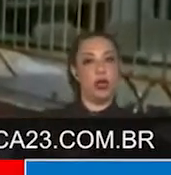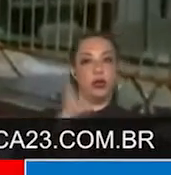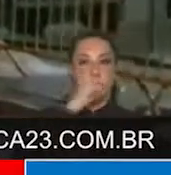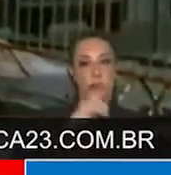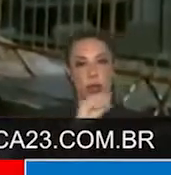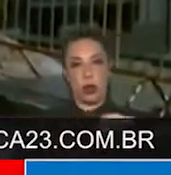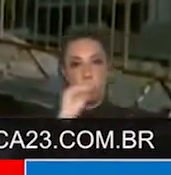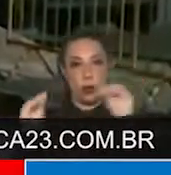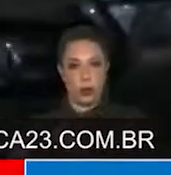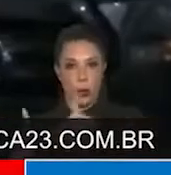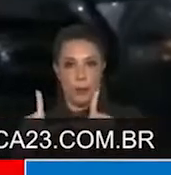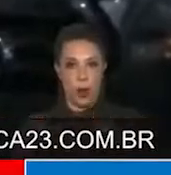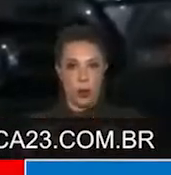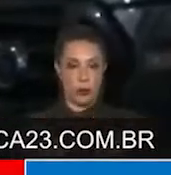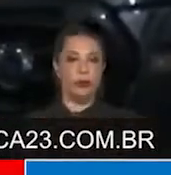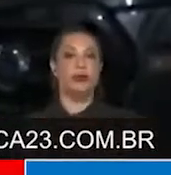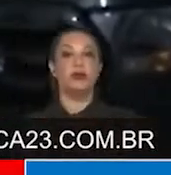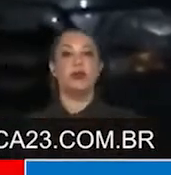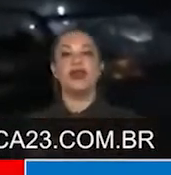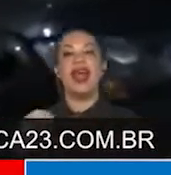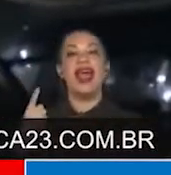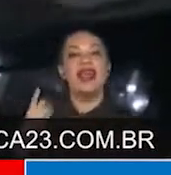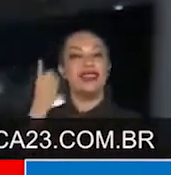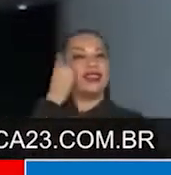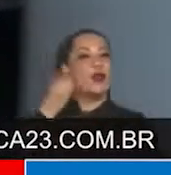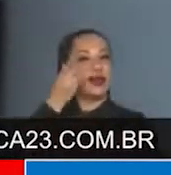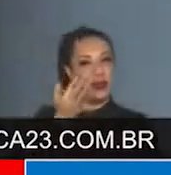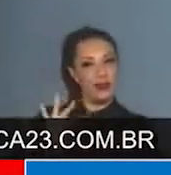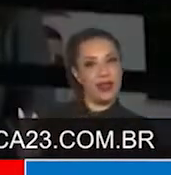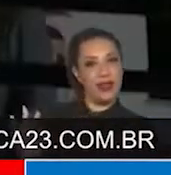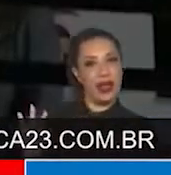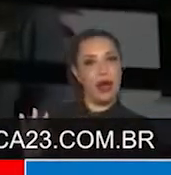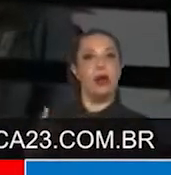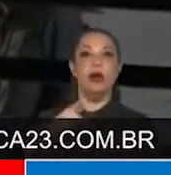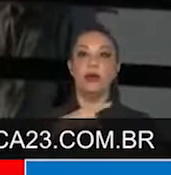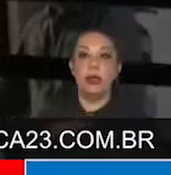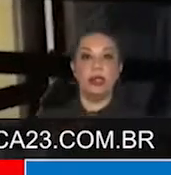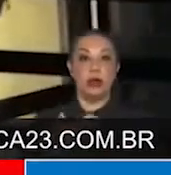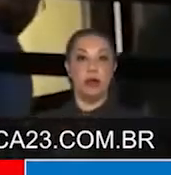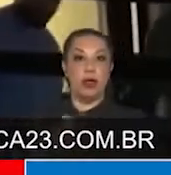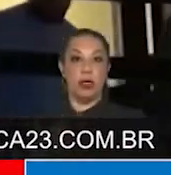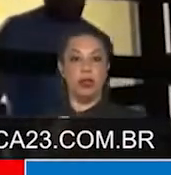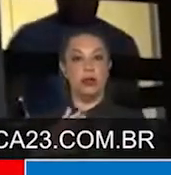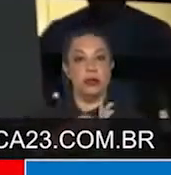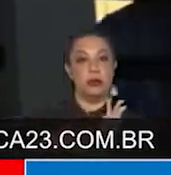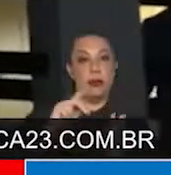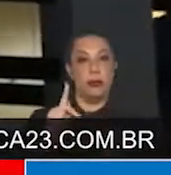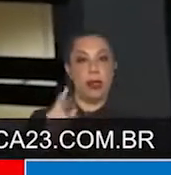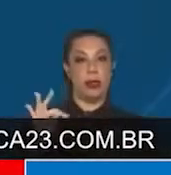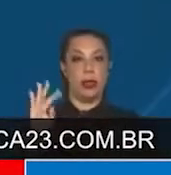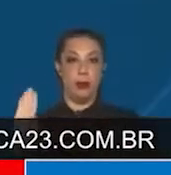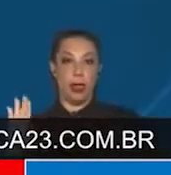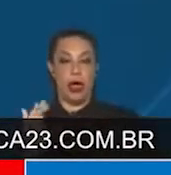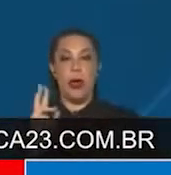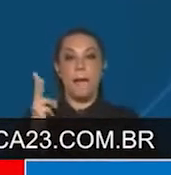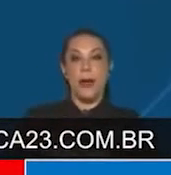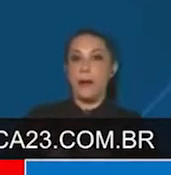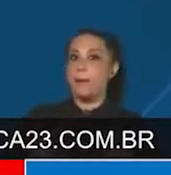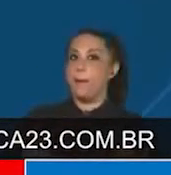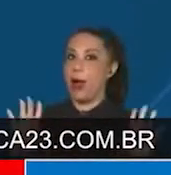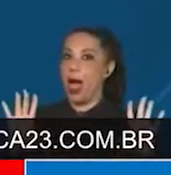domingo para segunda o ex deputado federal e Presidente afastado do PTB foi preso